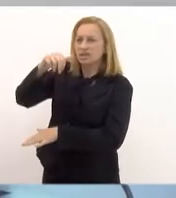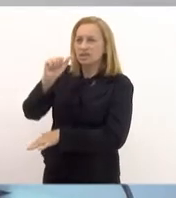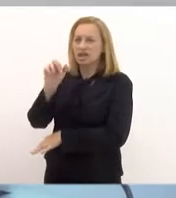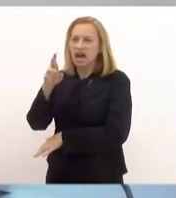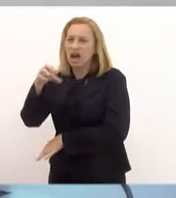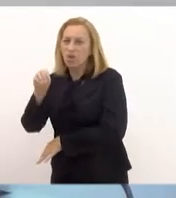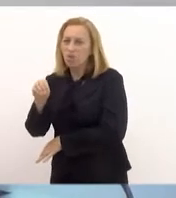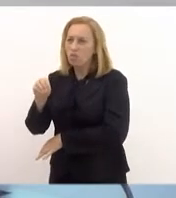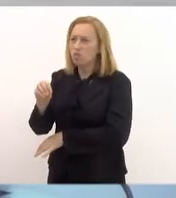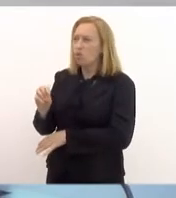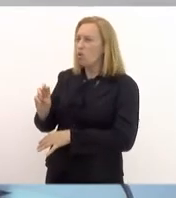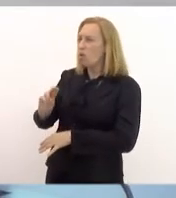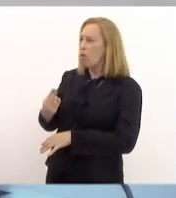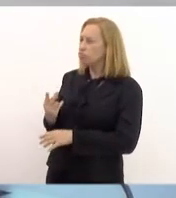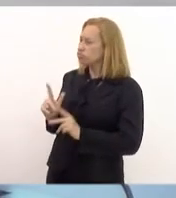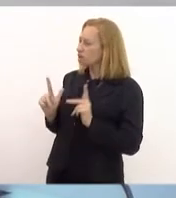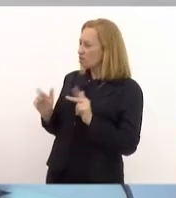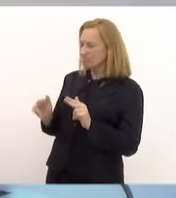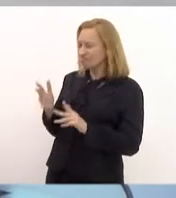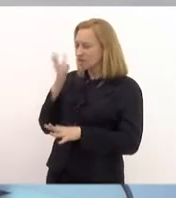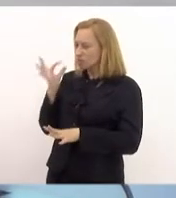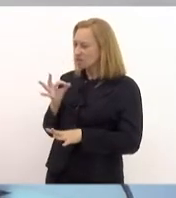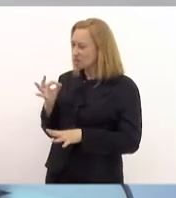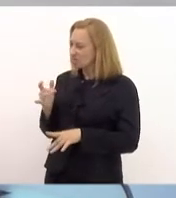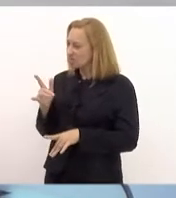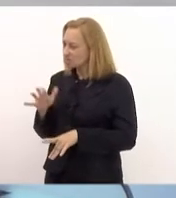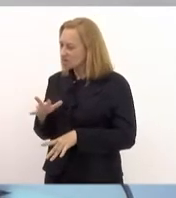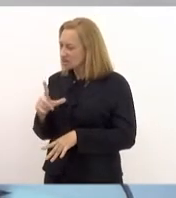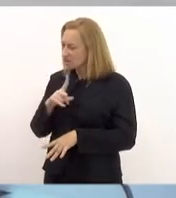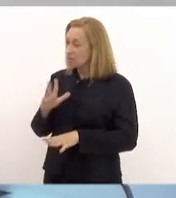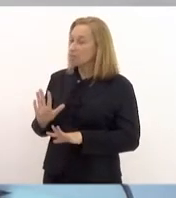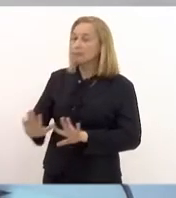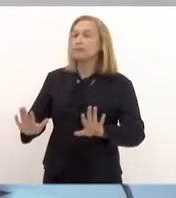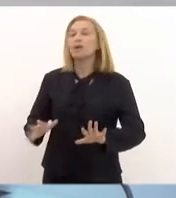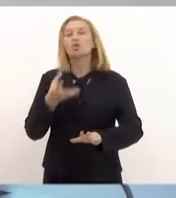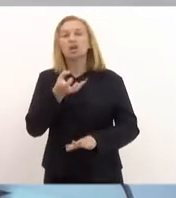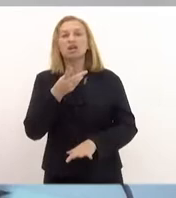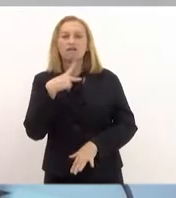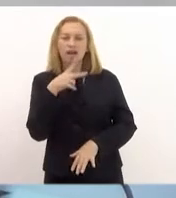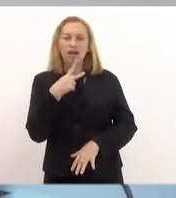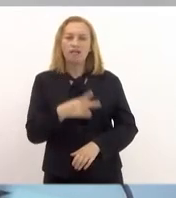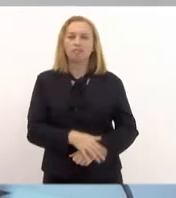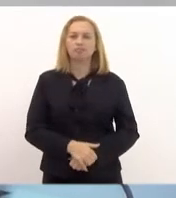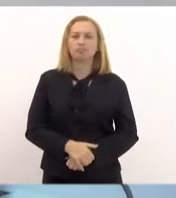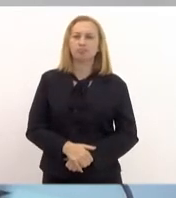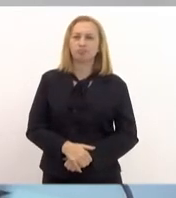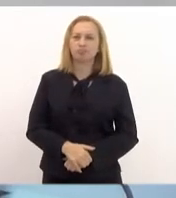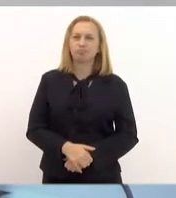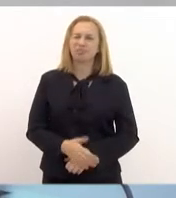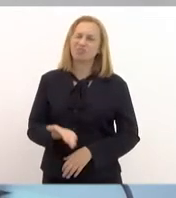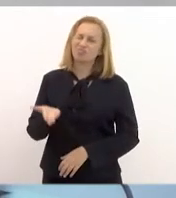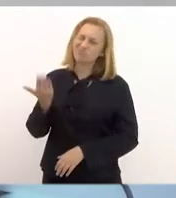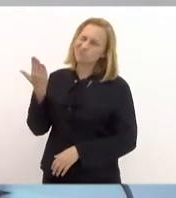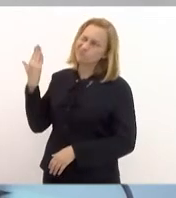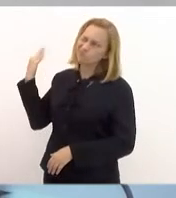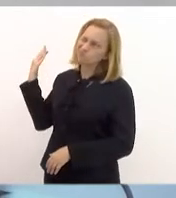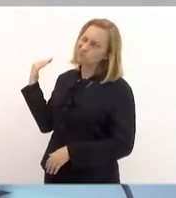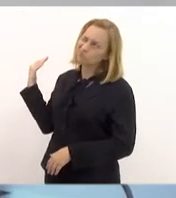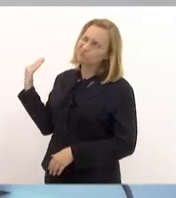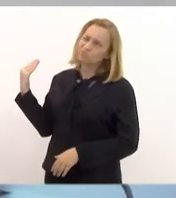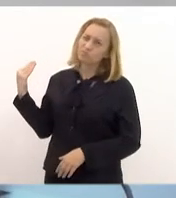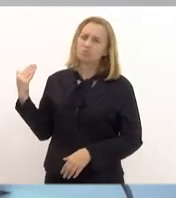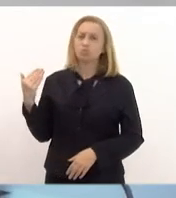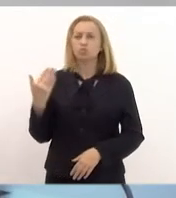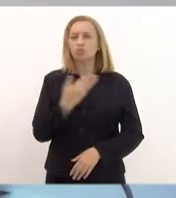mesma coisa. Né? Então, eu queria realçar que, na época, no governo